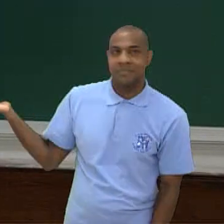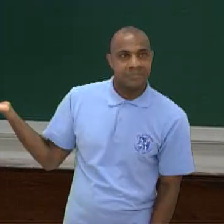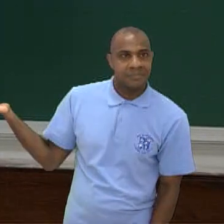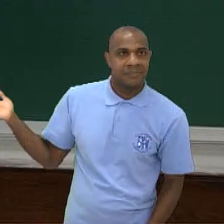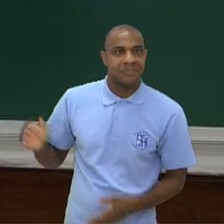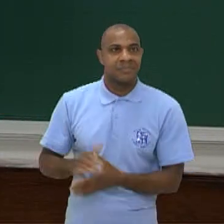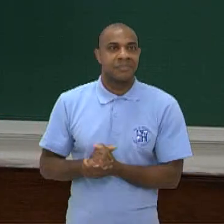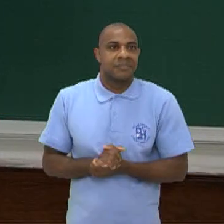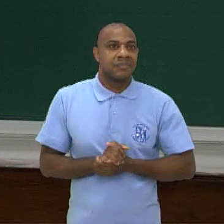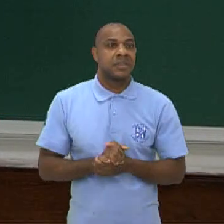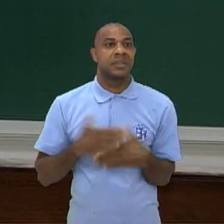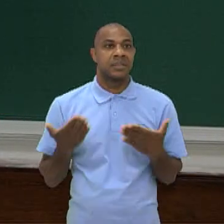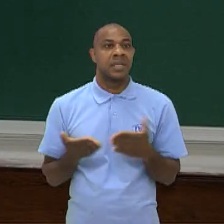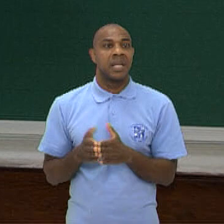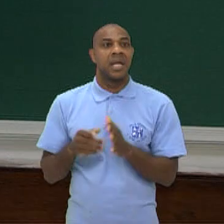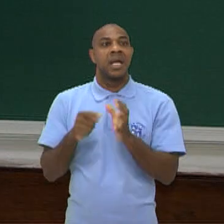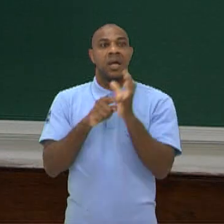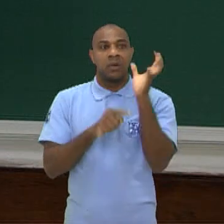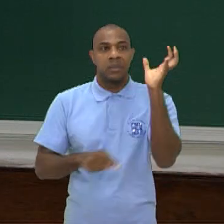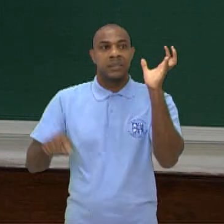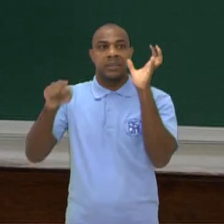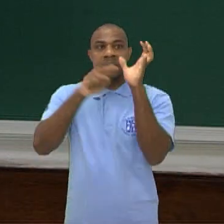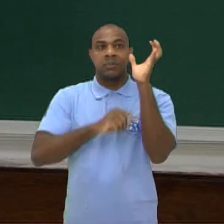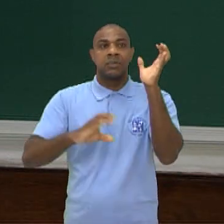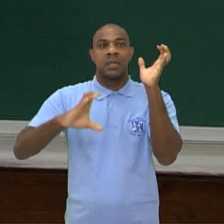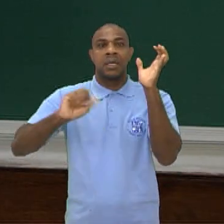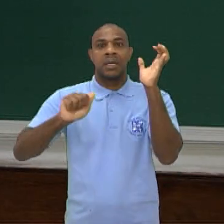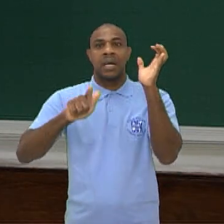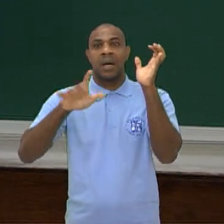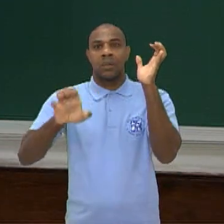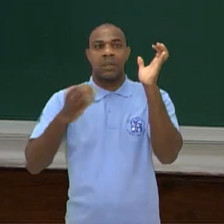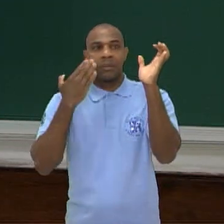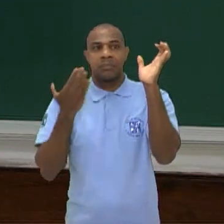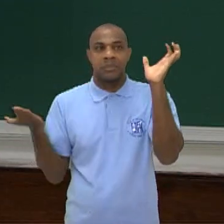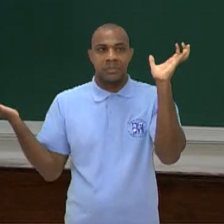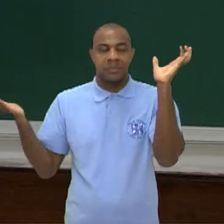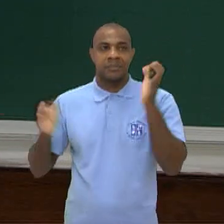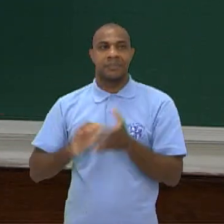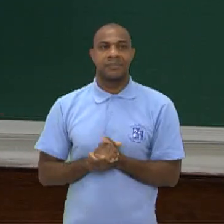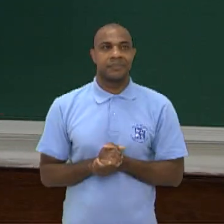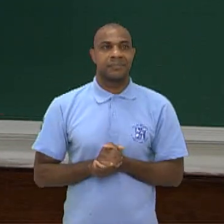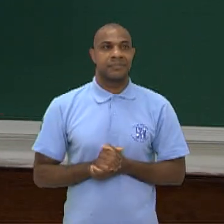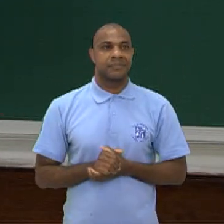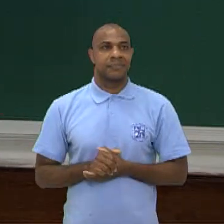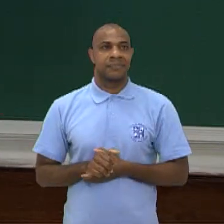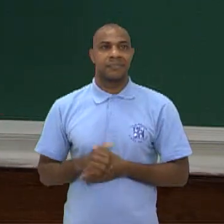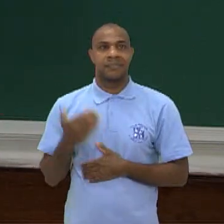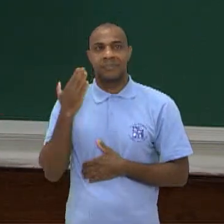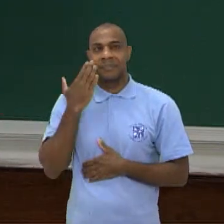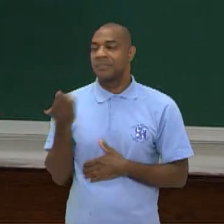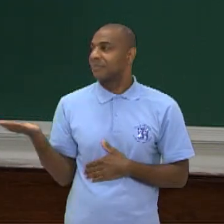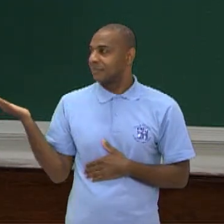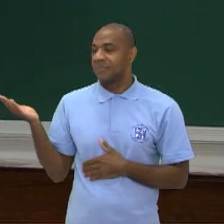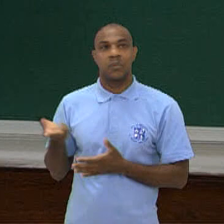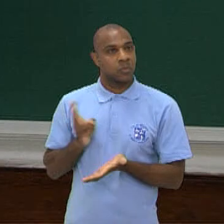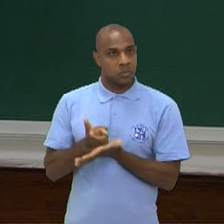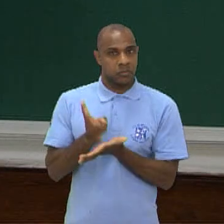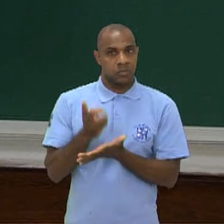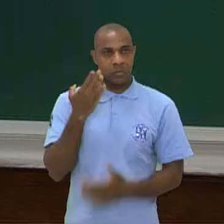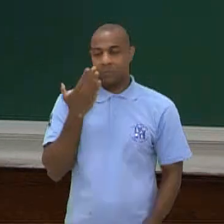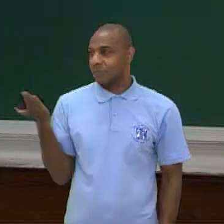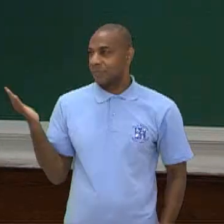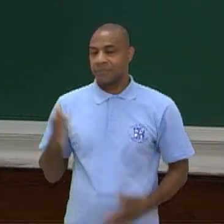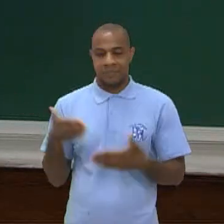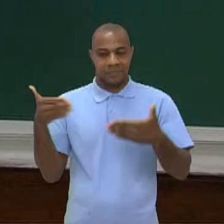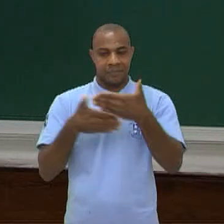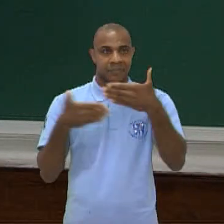fase escura. Então, o ciclo de Calvin é a parte que sequestra o gás carbônico da atmosfera. Continuando aqui, gente, olha que interessante esse